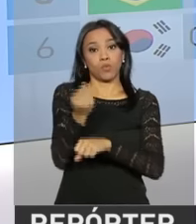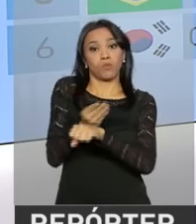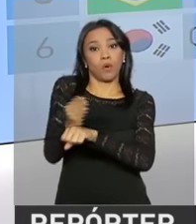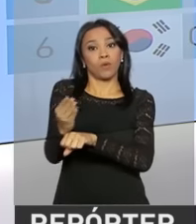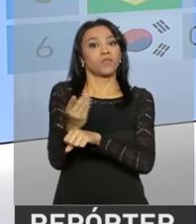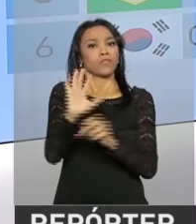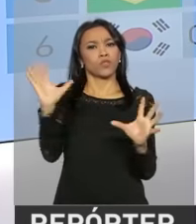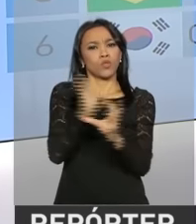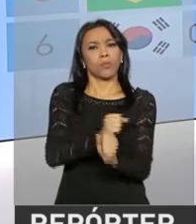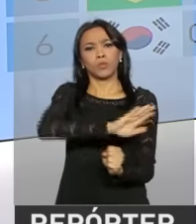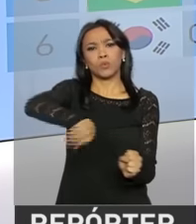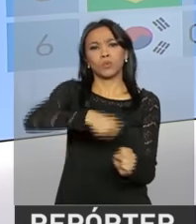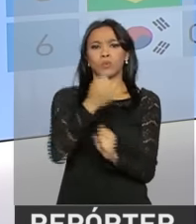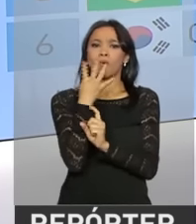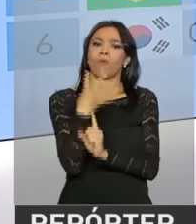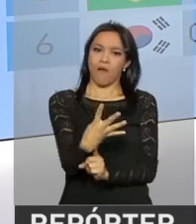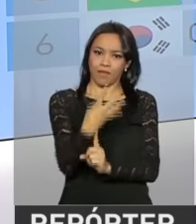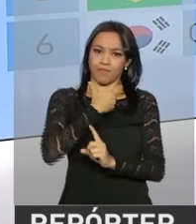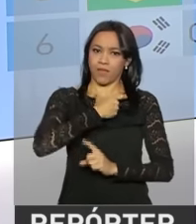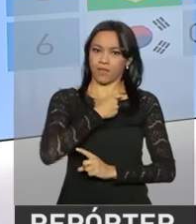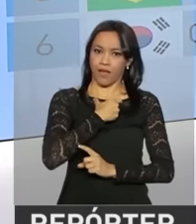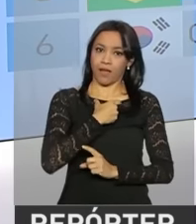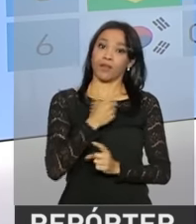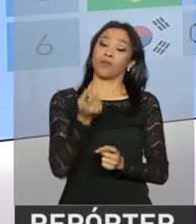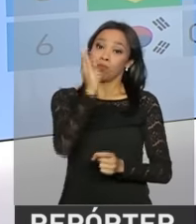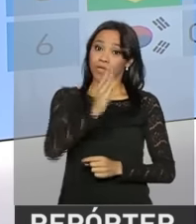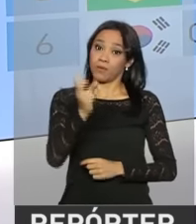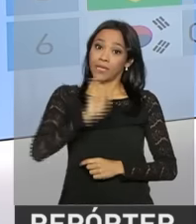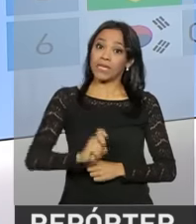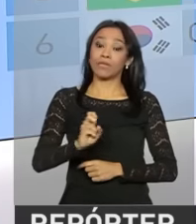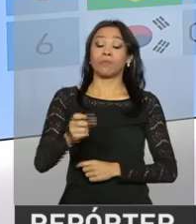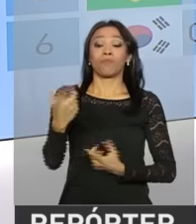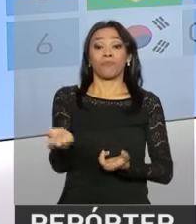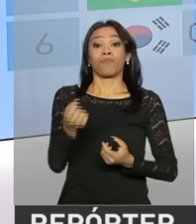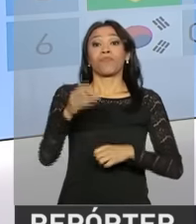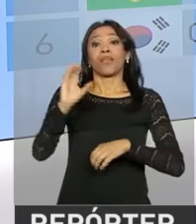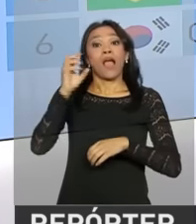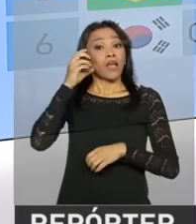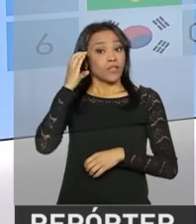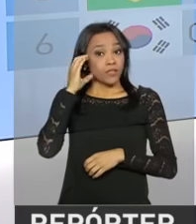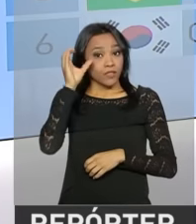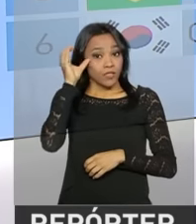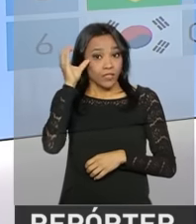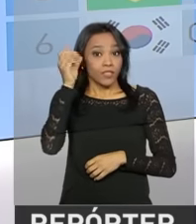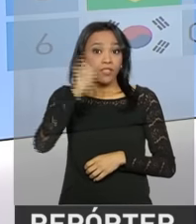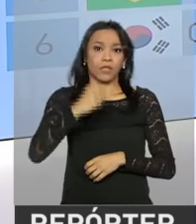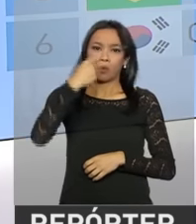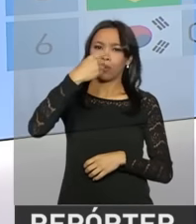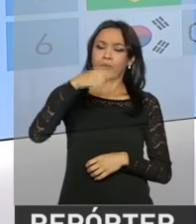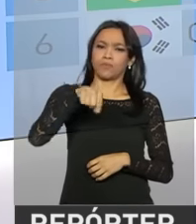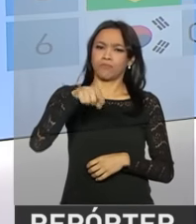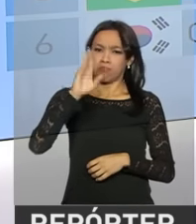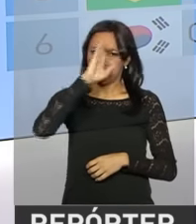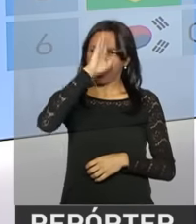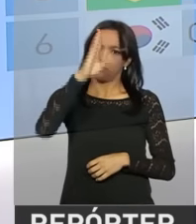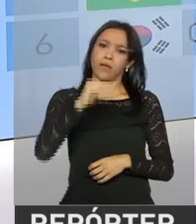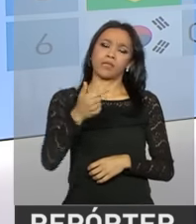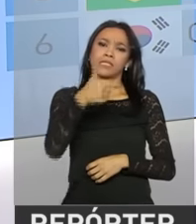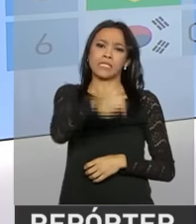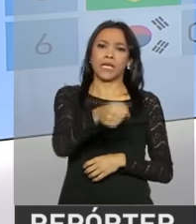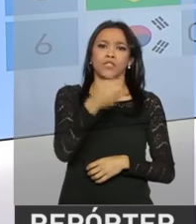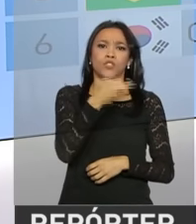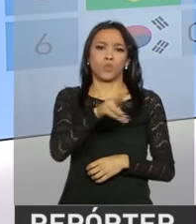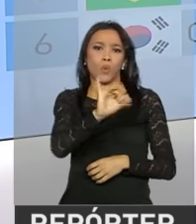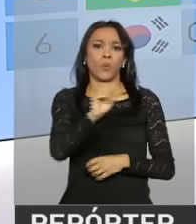total 4 medalhas. O Brasil é o quinto colocado. A China lidera o quadro de medalhas com 7 de ouro, seguida